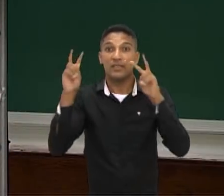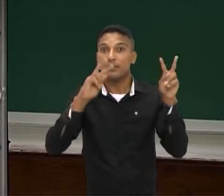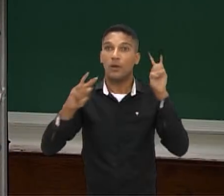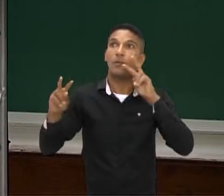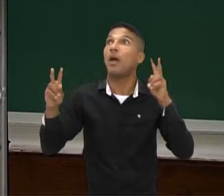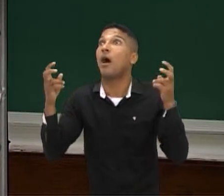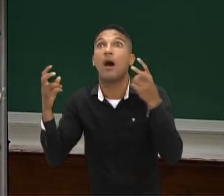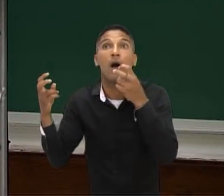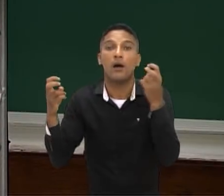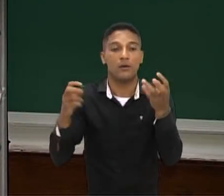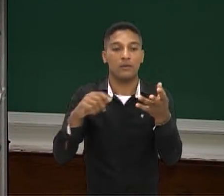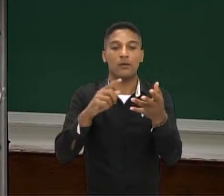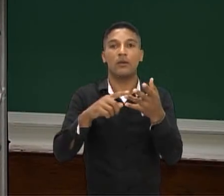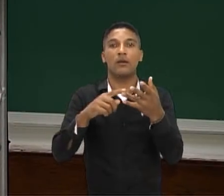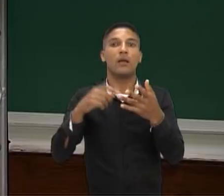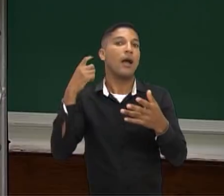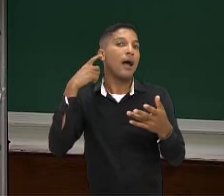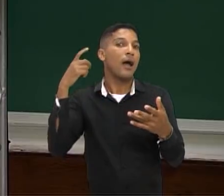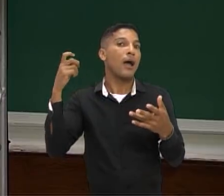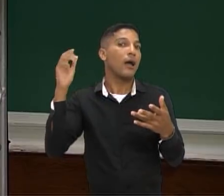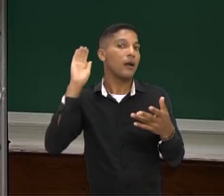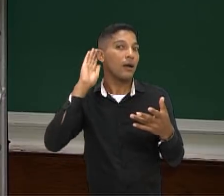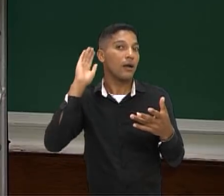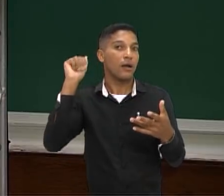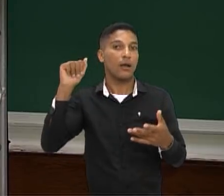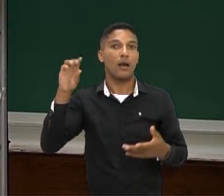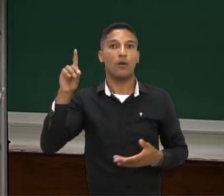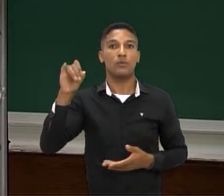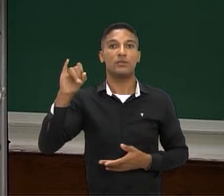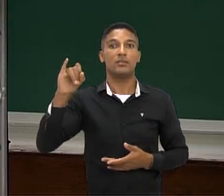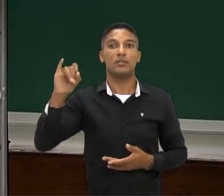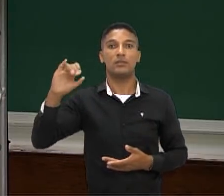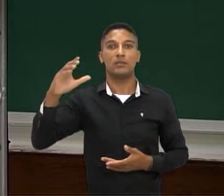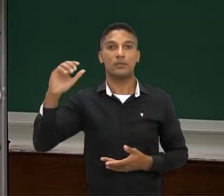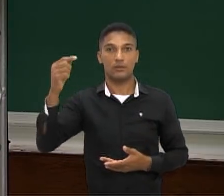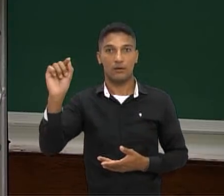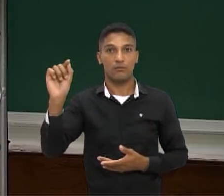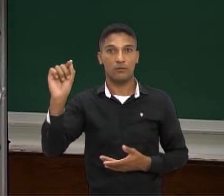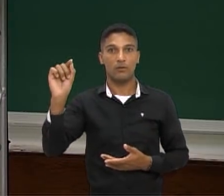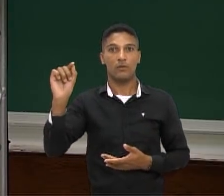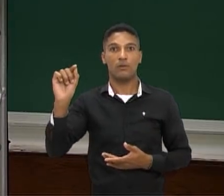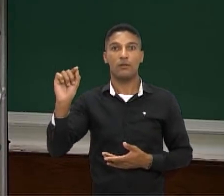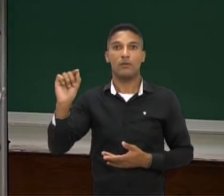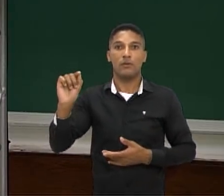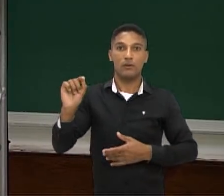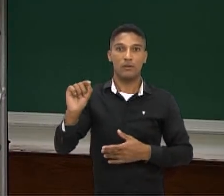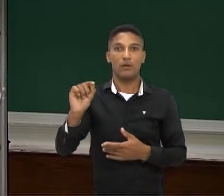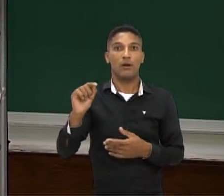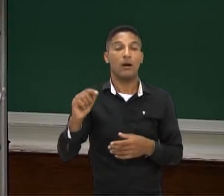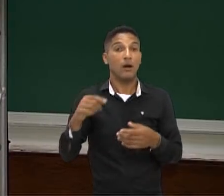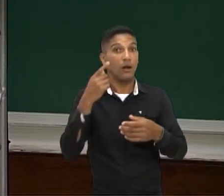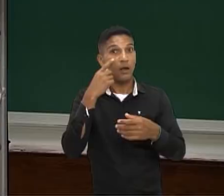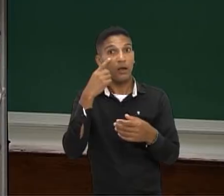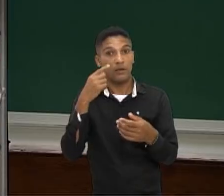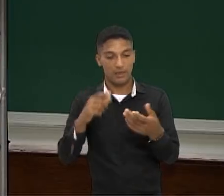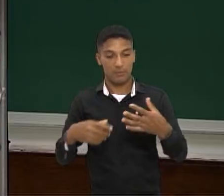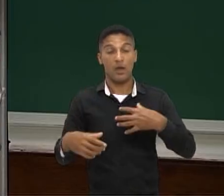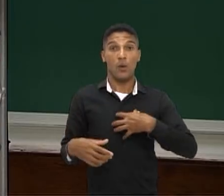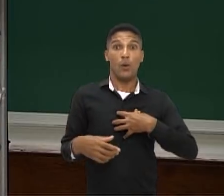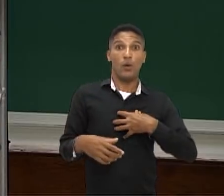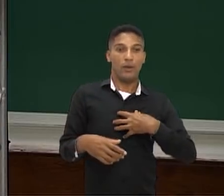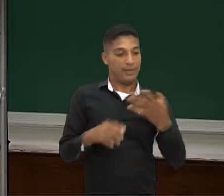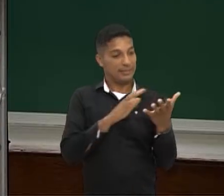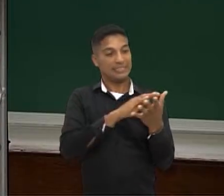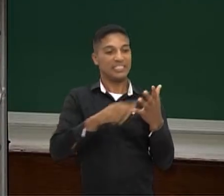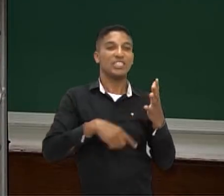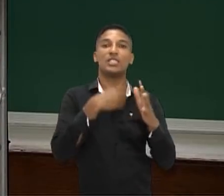ou principalmente nas poesias também, essa figura de linguagem conhecida como sinestesia, que é um efeito sinestésico a ser provocado no leitor, que